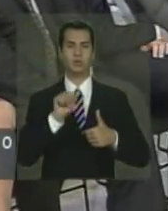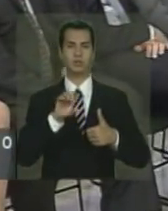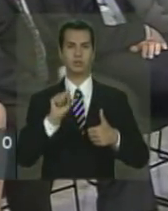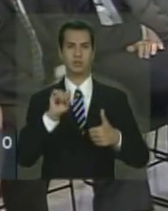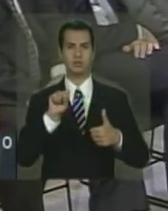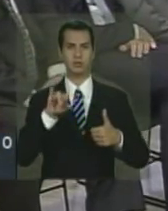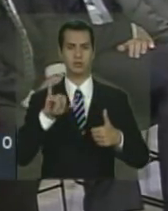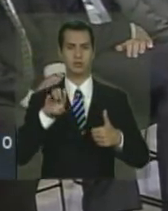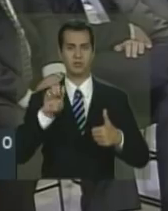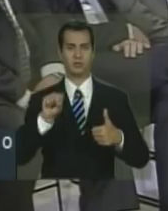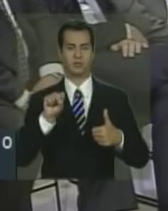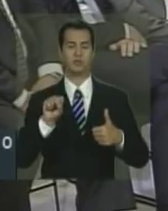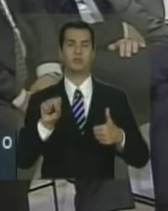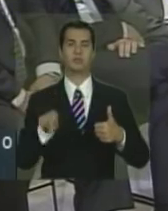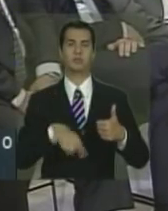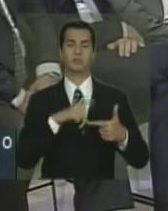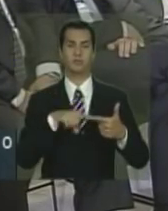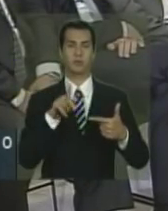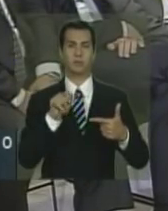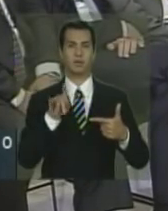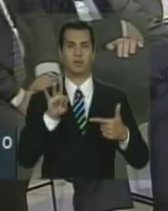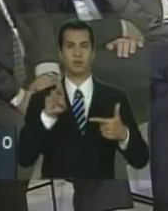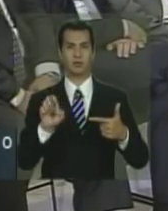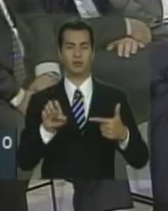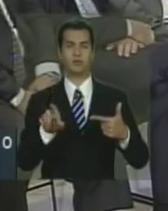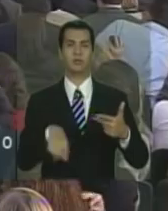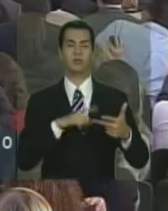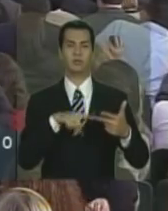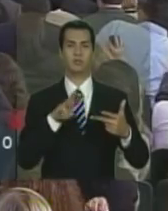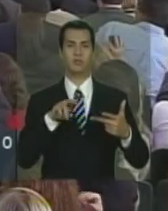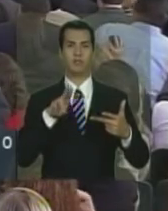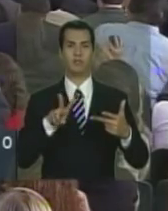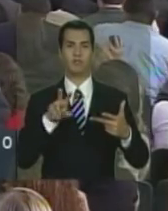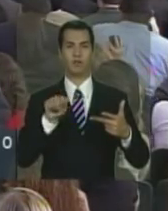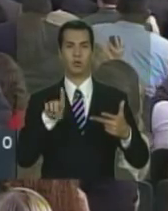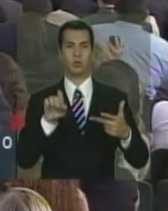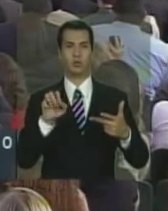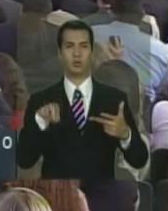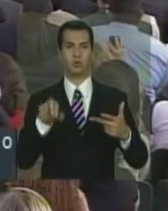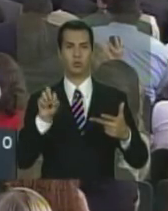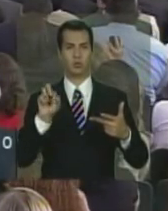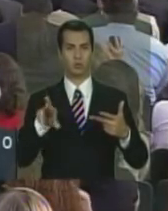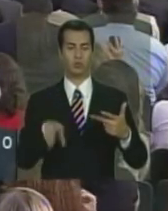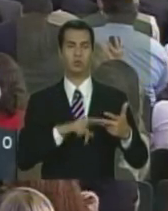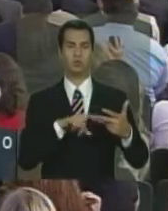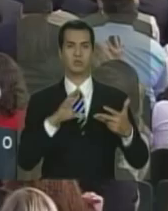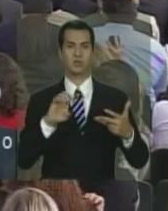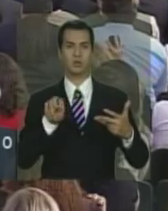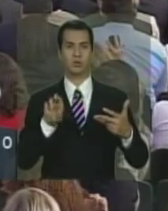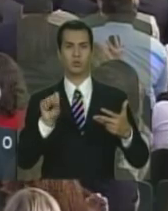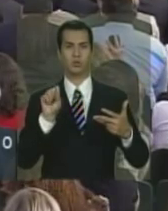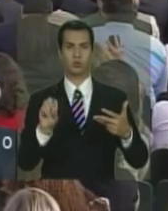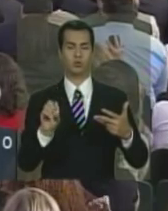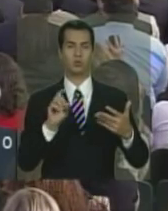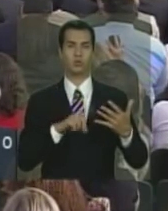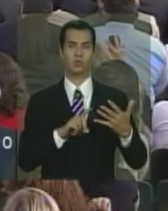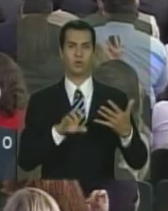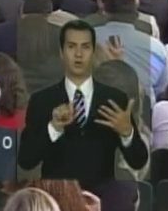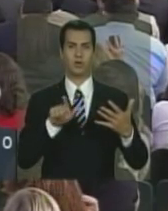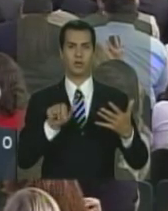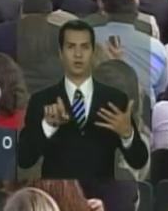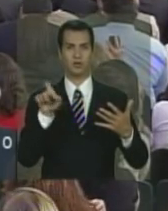Couto, Zezé Ribeiro, Padre João, Valdenor Pereira, Celso Maldaner,